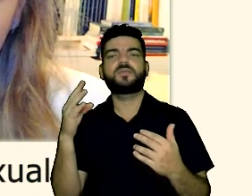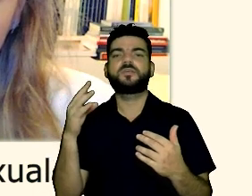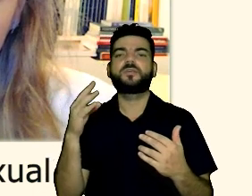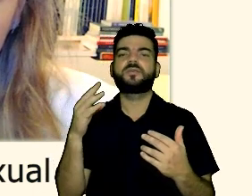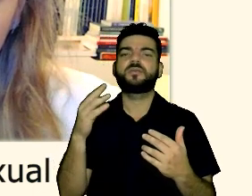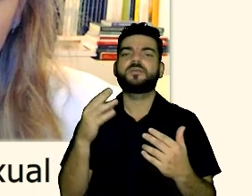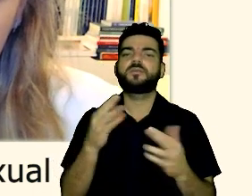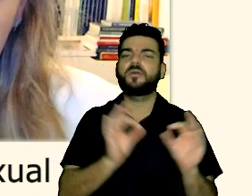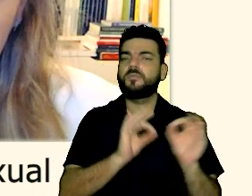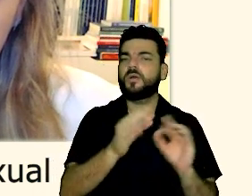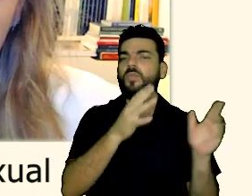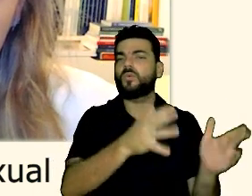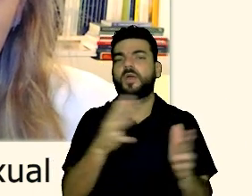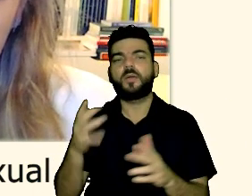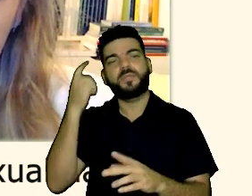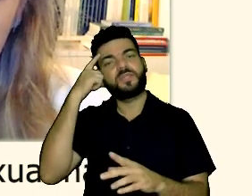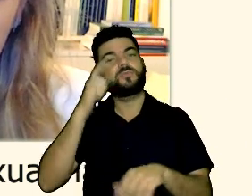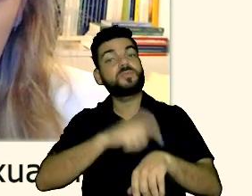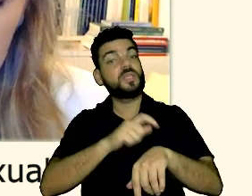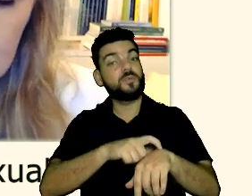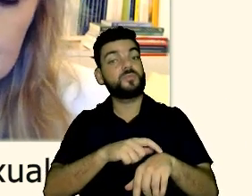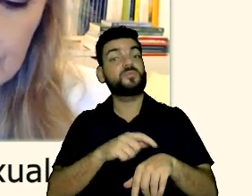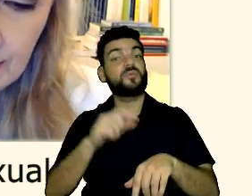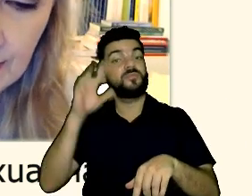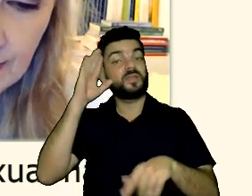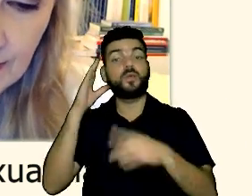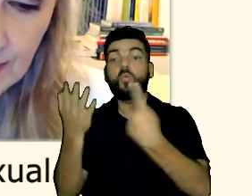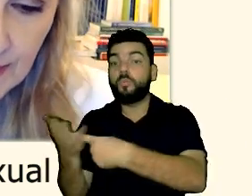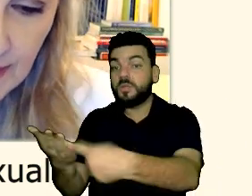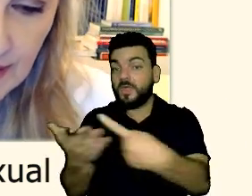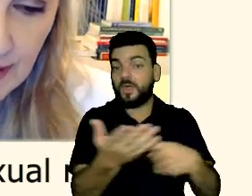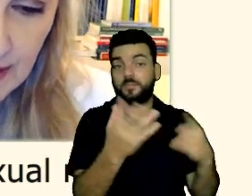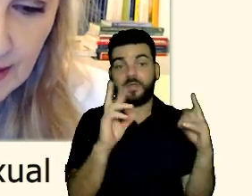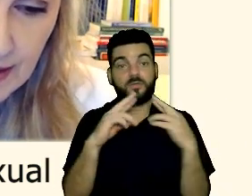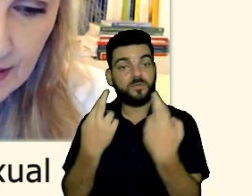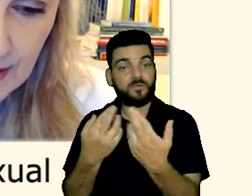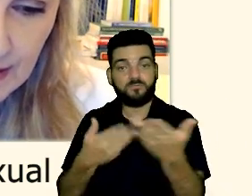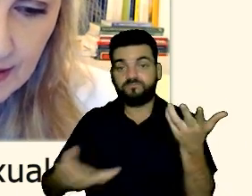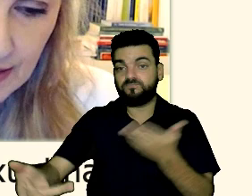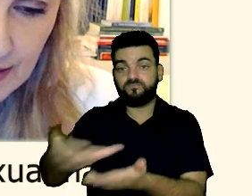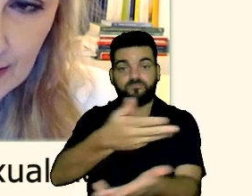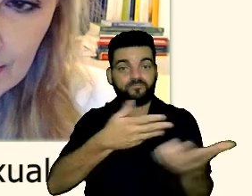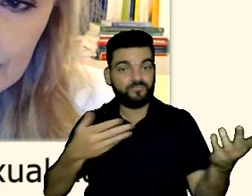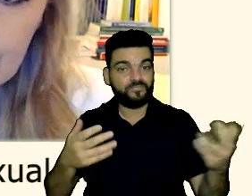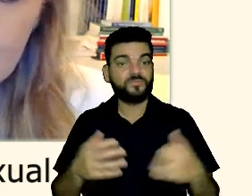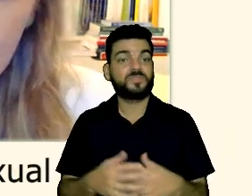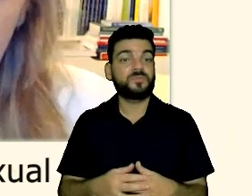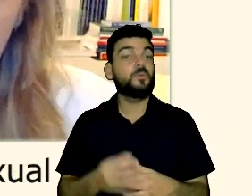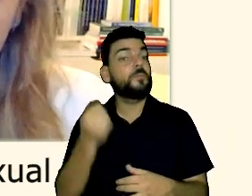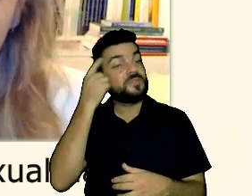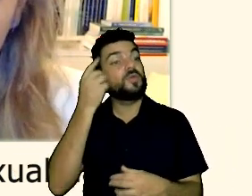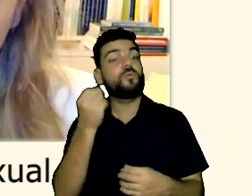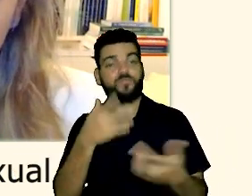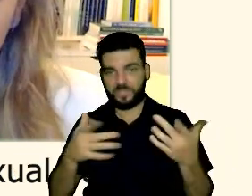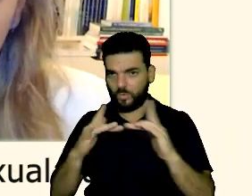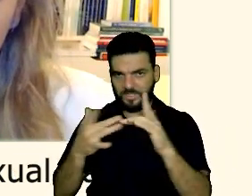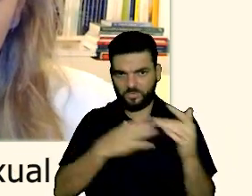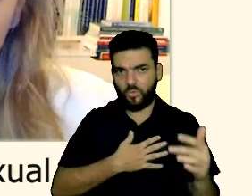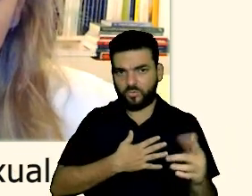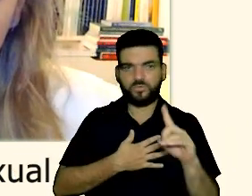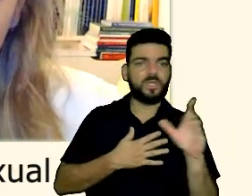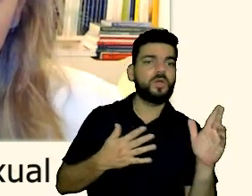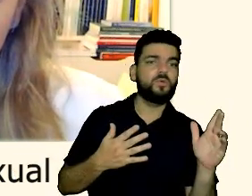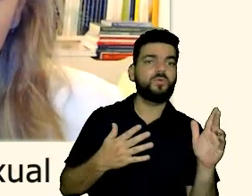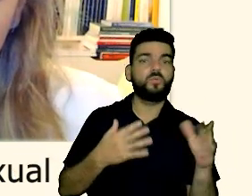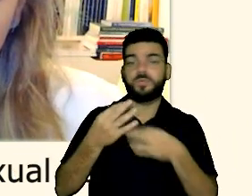e é possível que haja essa comunicação. Olha, a forma como você está colocando, como você tem se colocado comigo recentemente, nos últimos meses,